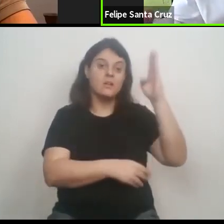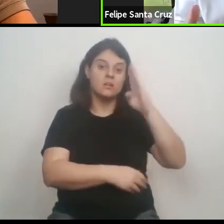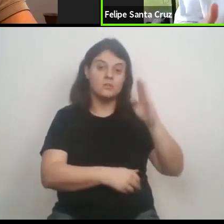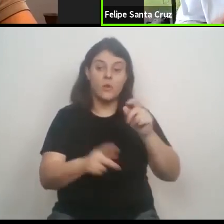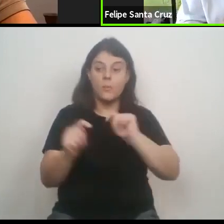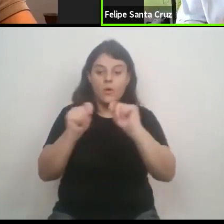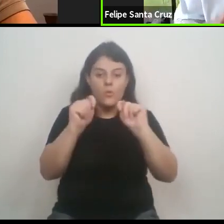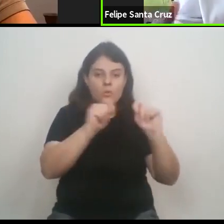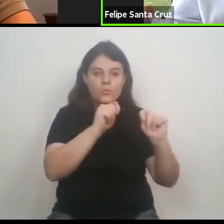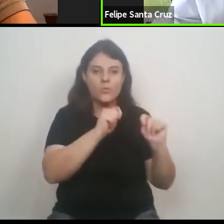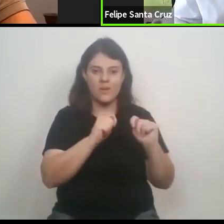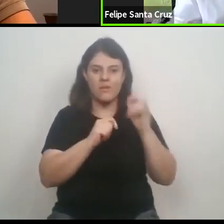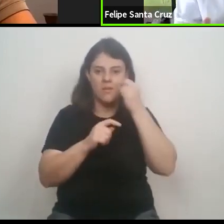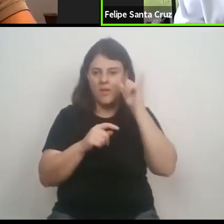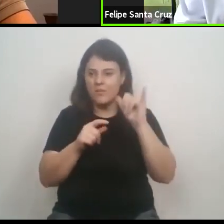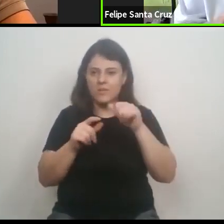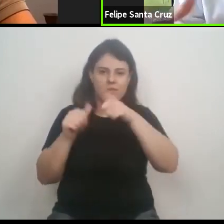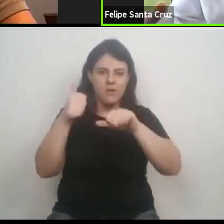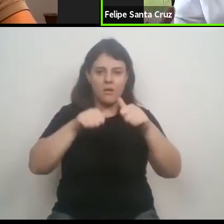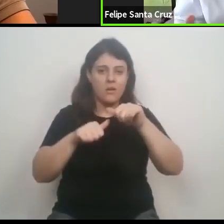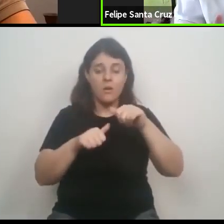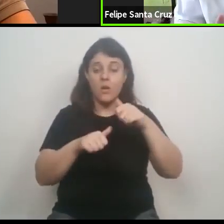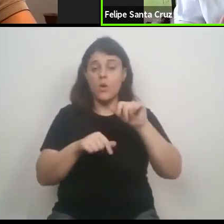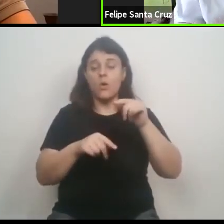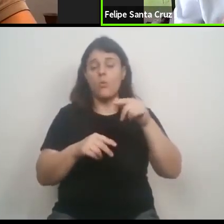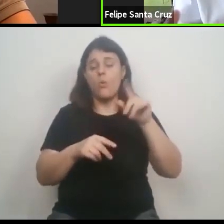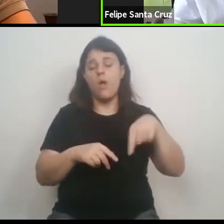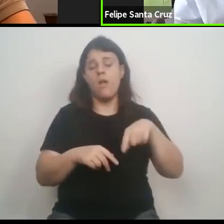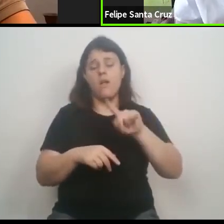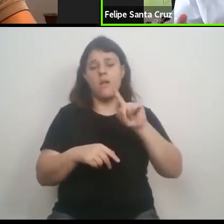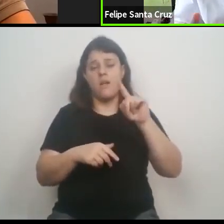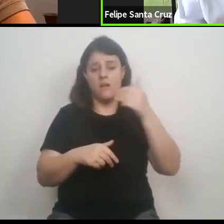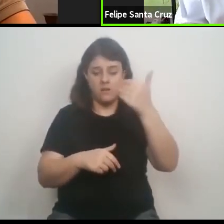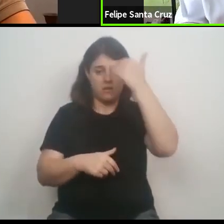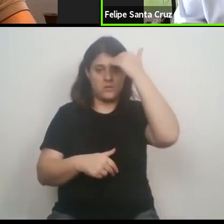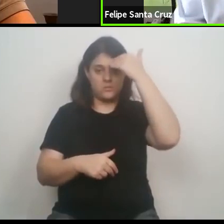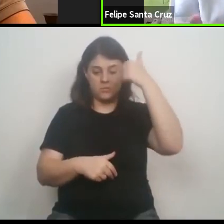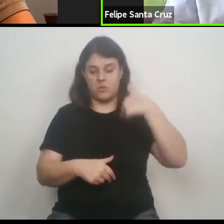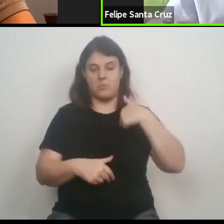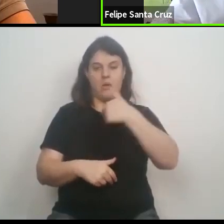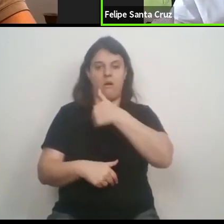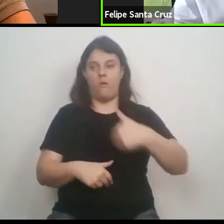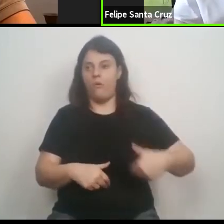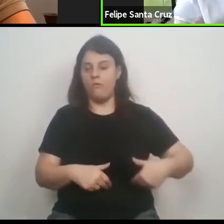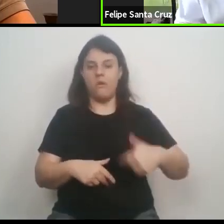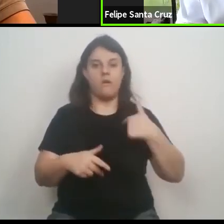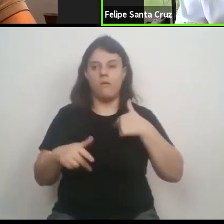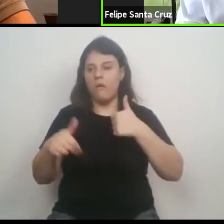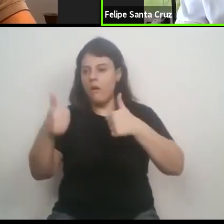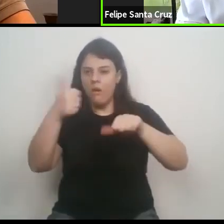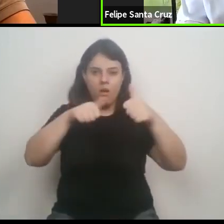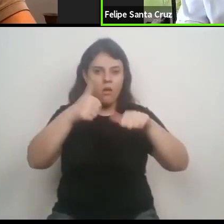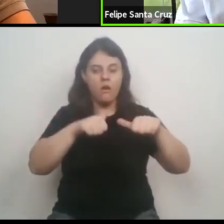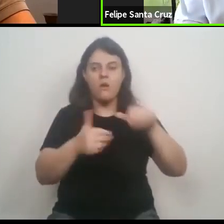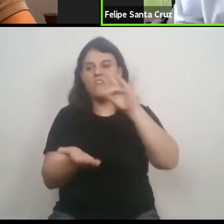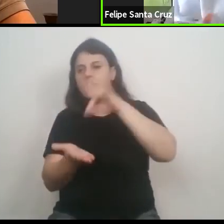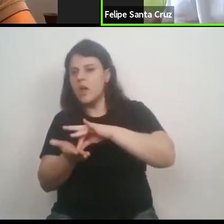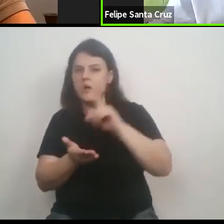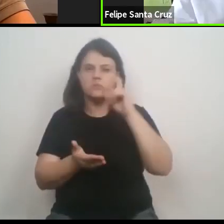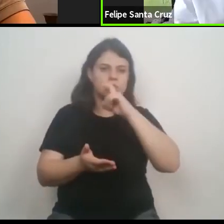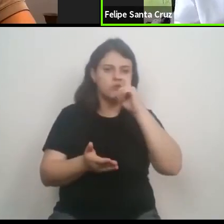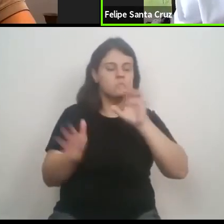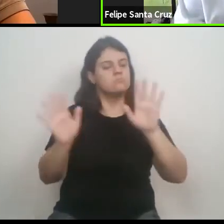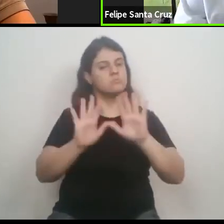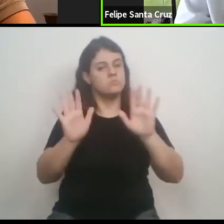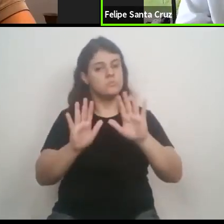controlar isso, né? Não é o Estado, não cabe ao Estado essa censura prévia, a verificação do que é verdade ou não é. Acho